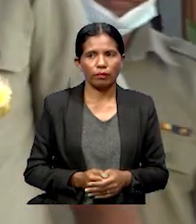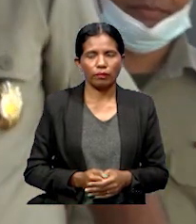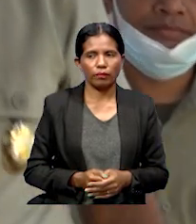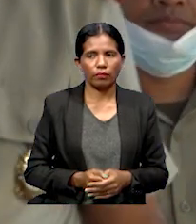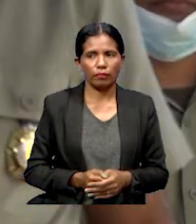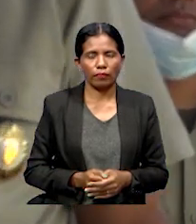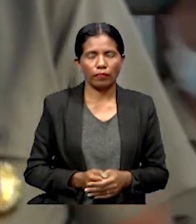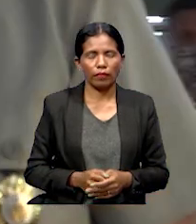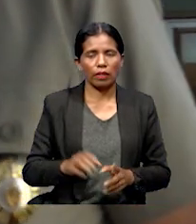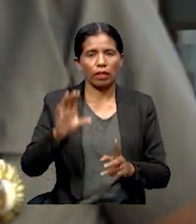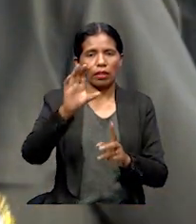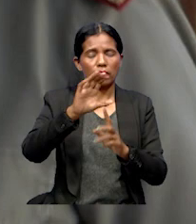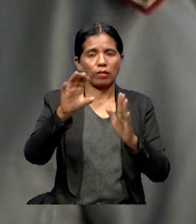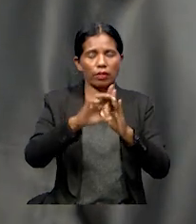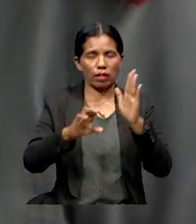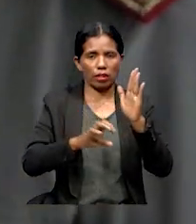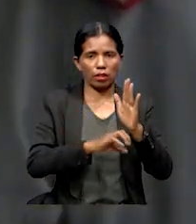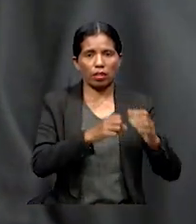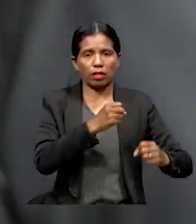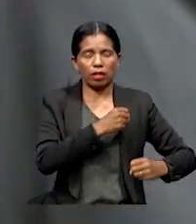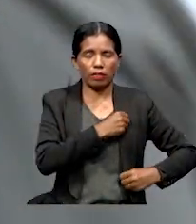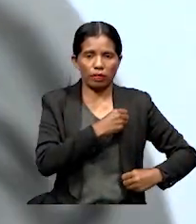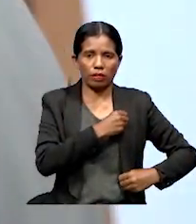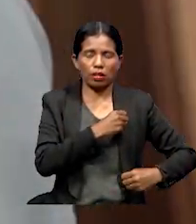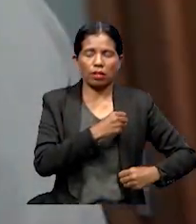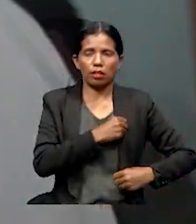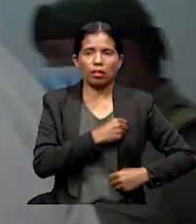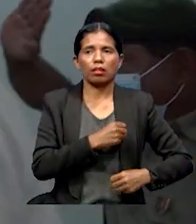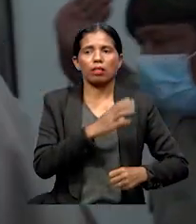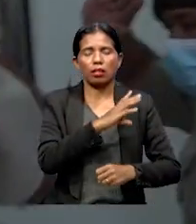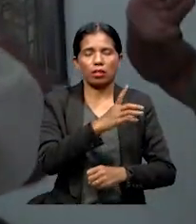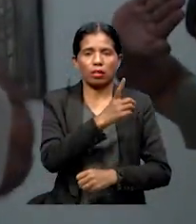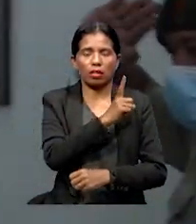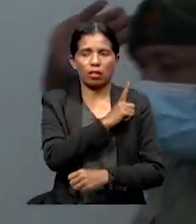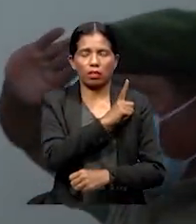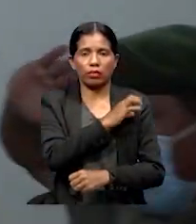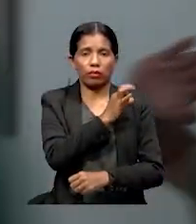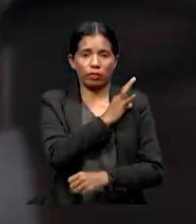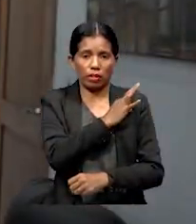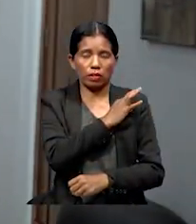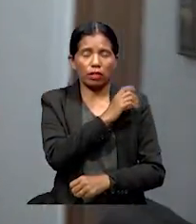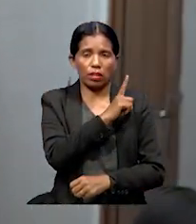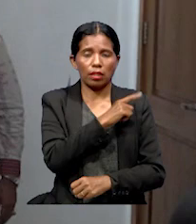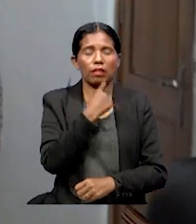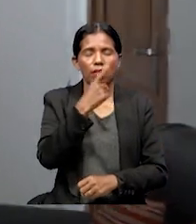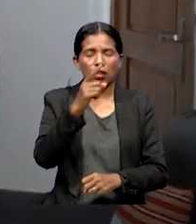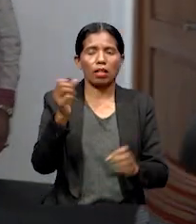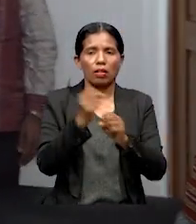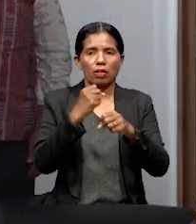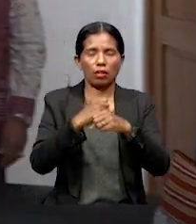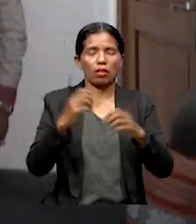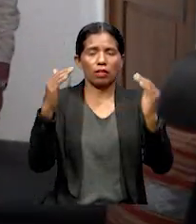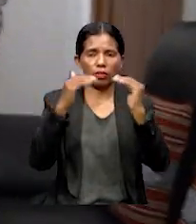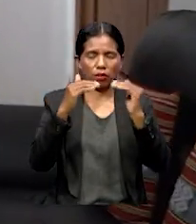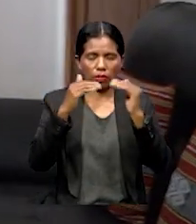Chefe Estado-Maior Volunteer Força Defesa Timor-Leste, Tenente General Domingos Raul Falo Ratelaek, ao encontro semanal com o Presidente